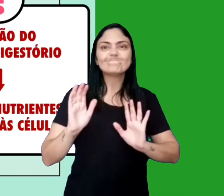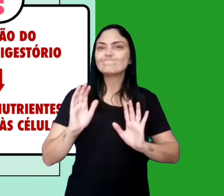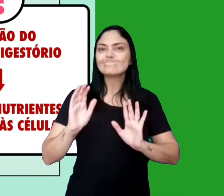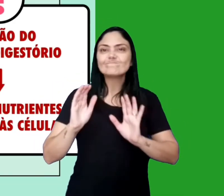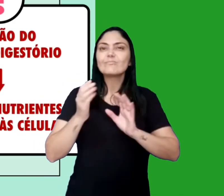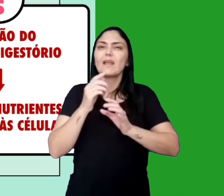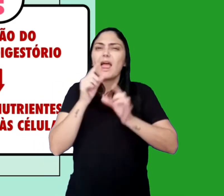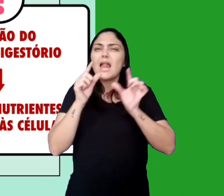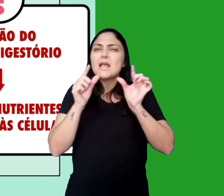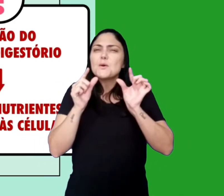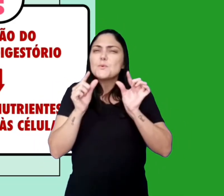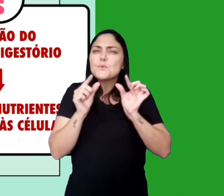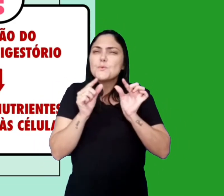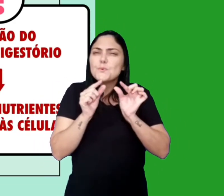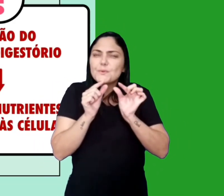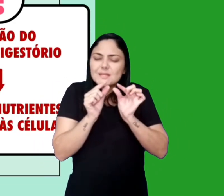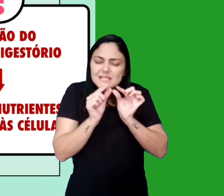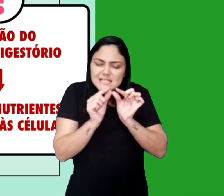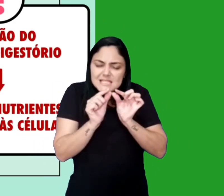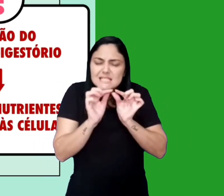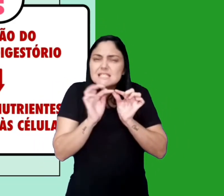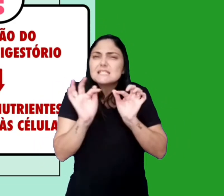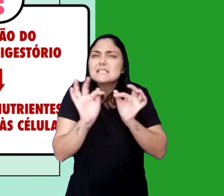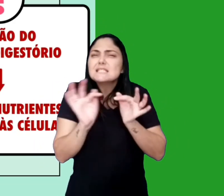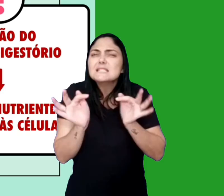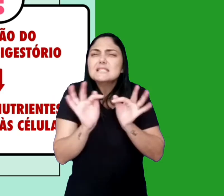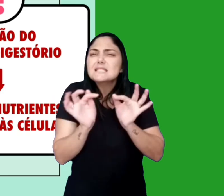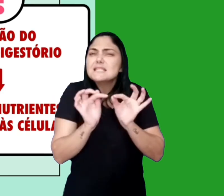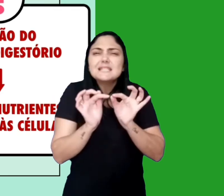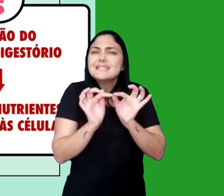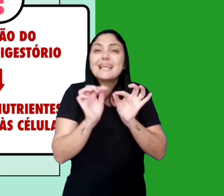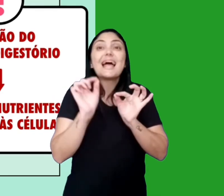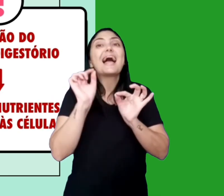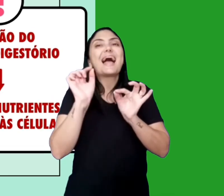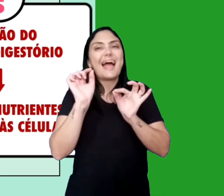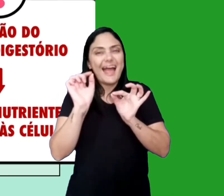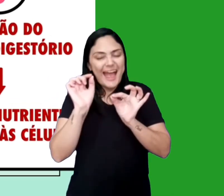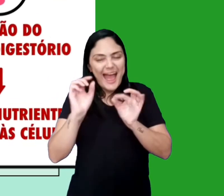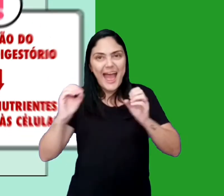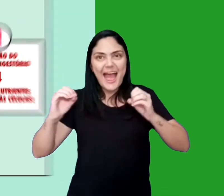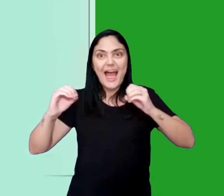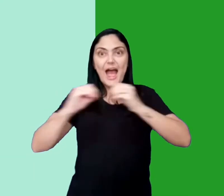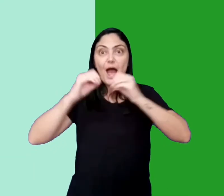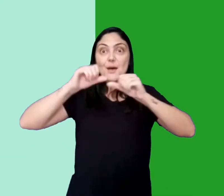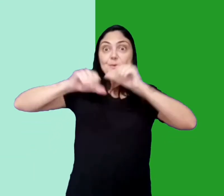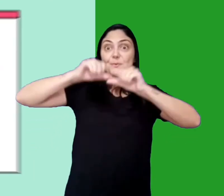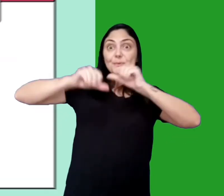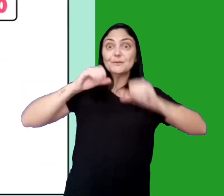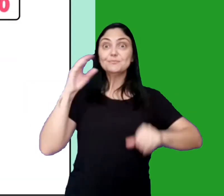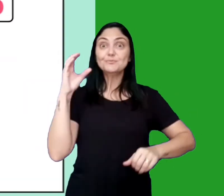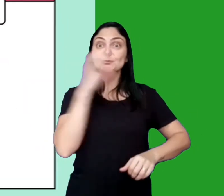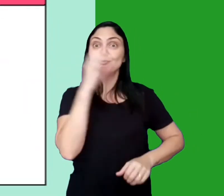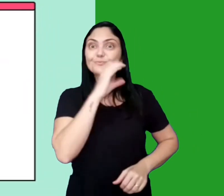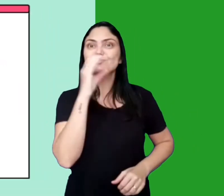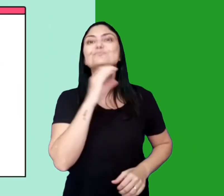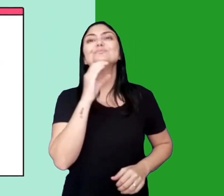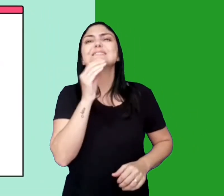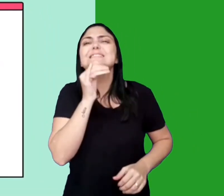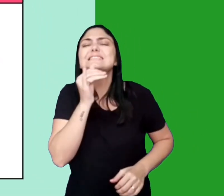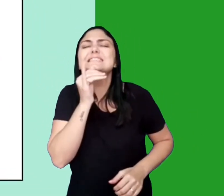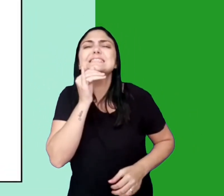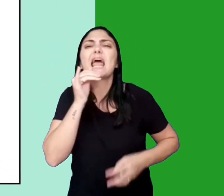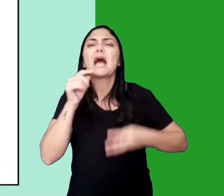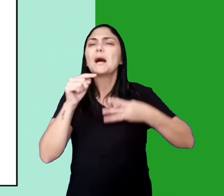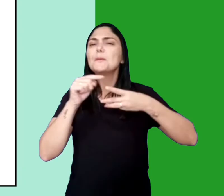Eles precisam se tornar o mais simples possível e é nessa hora que entram em ação as enzimas digestivas. Por exemplo,